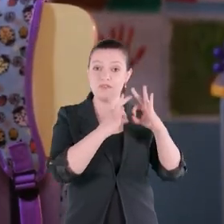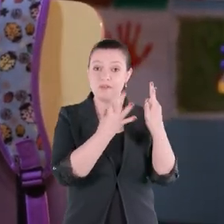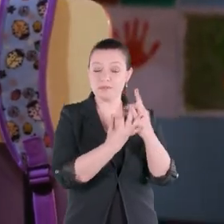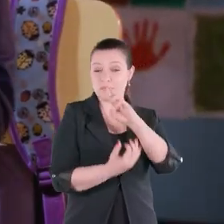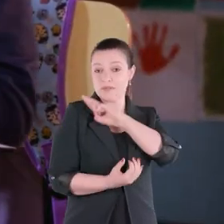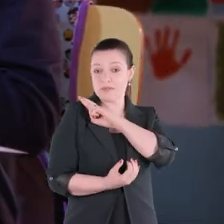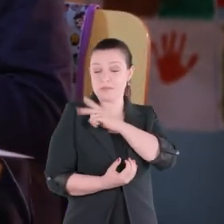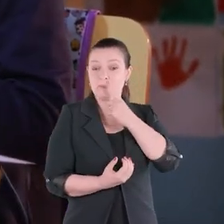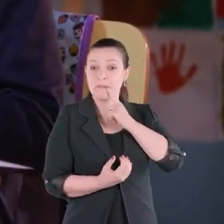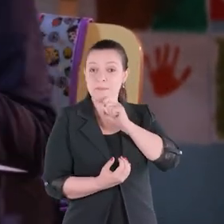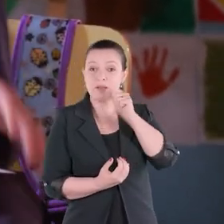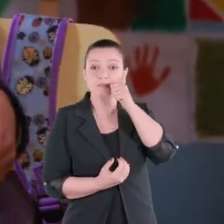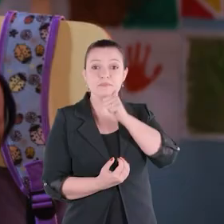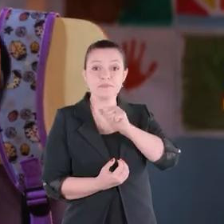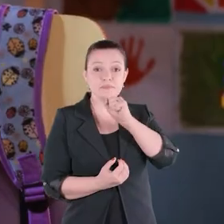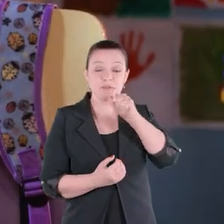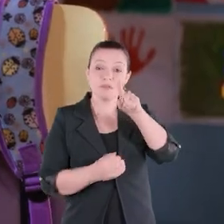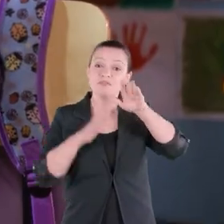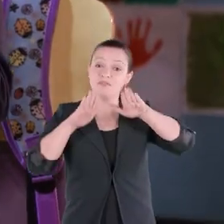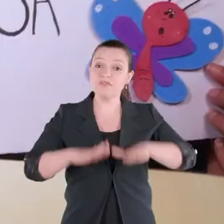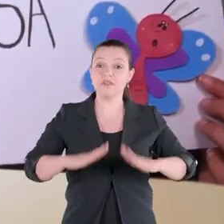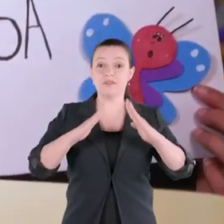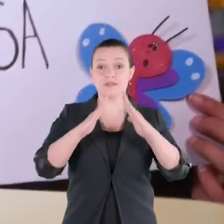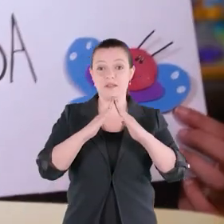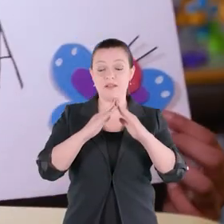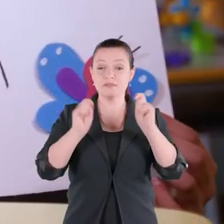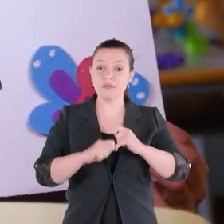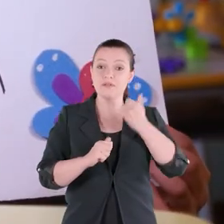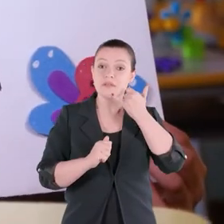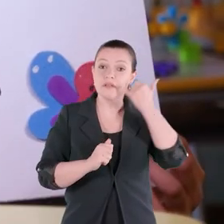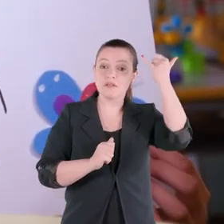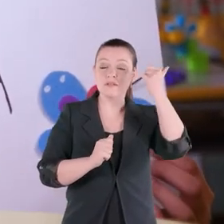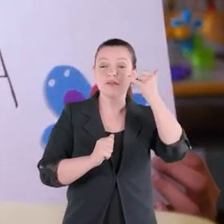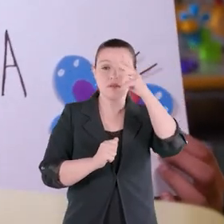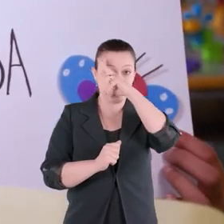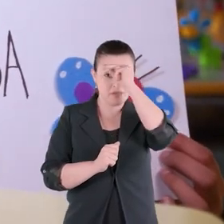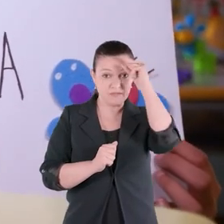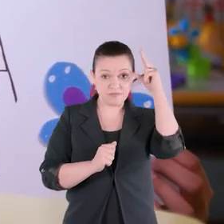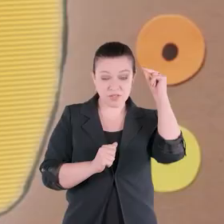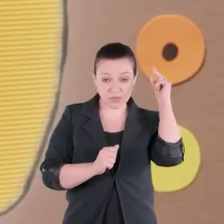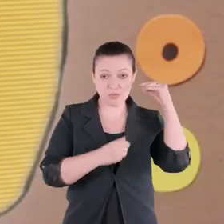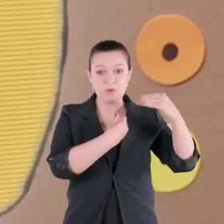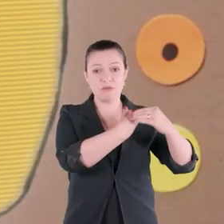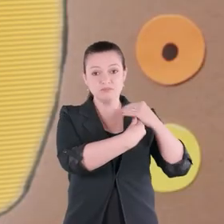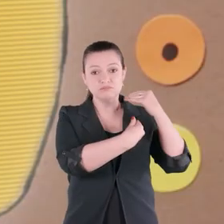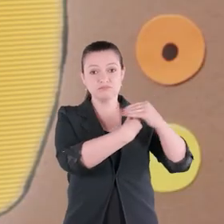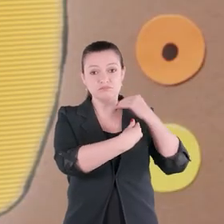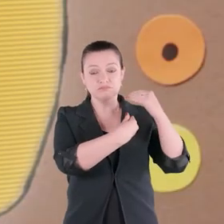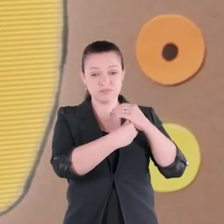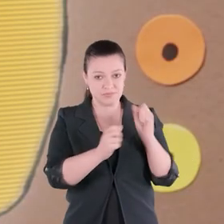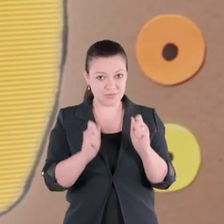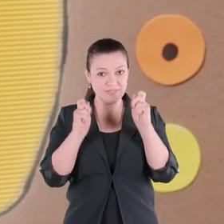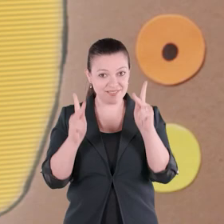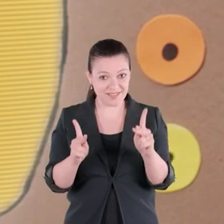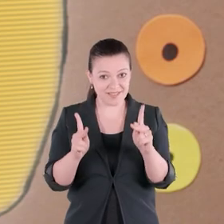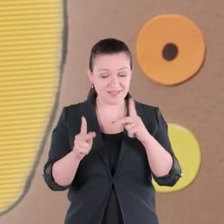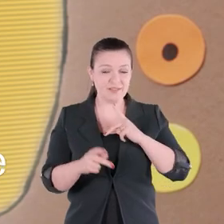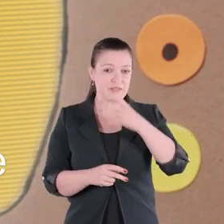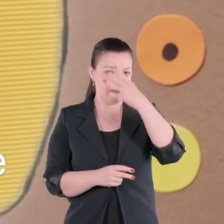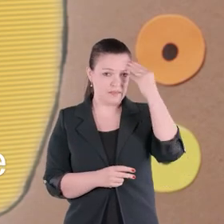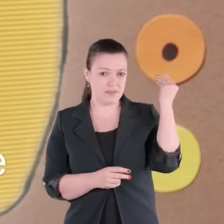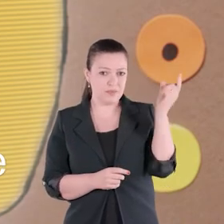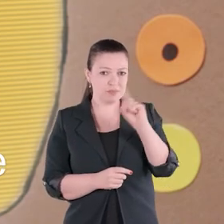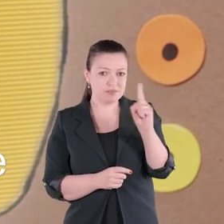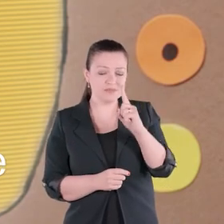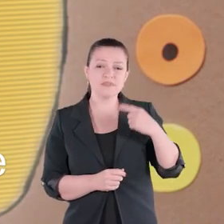ou responsáveis, para você ficar em casa e eles ligarem para a prefeitura para receber orientação.